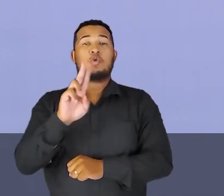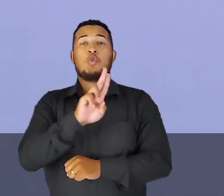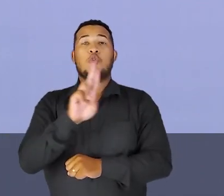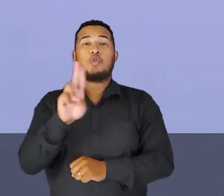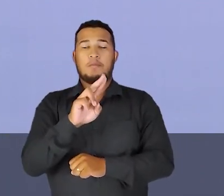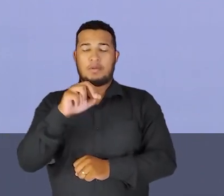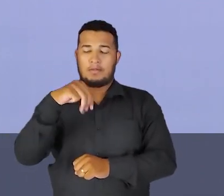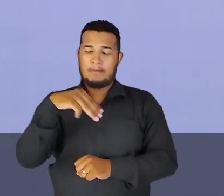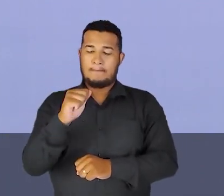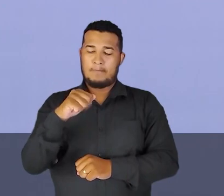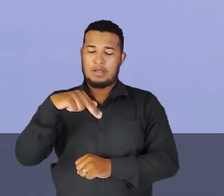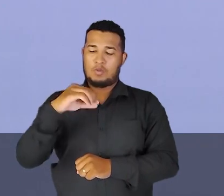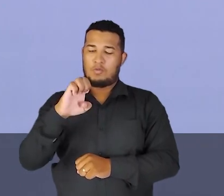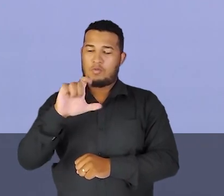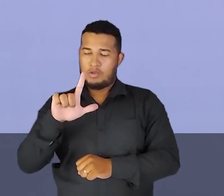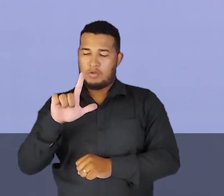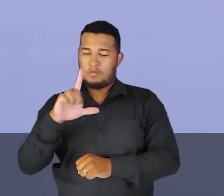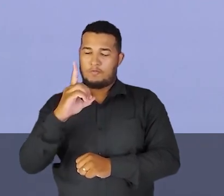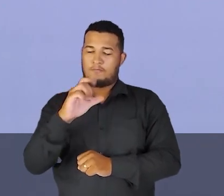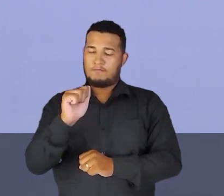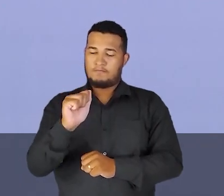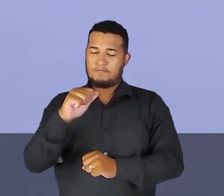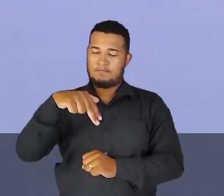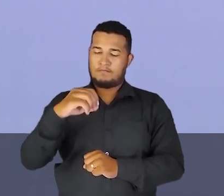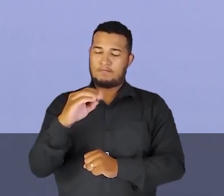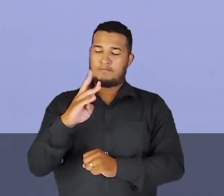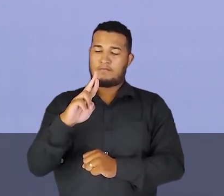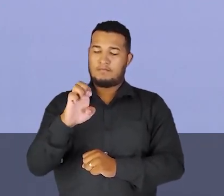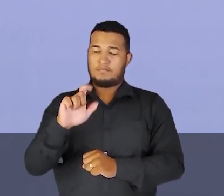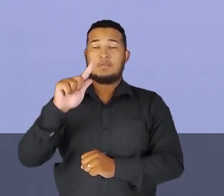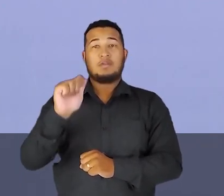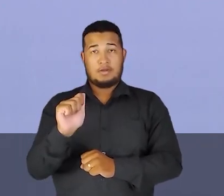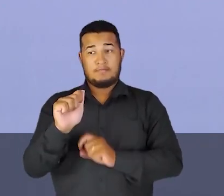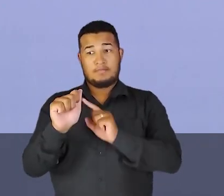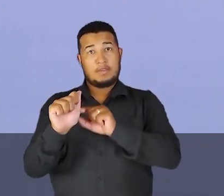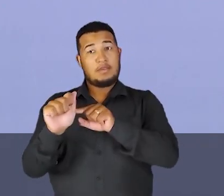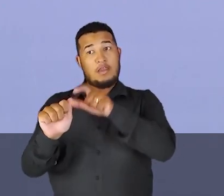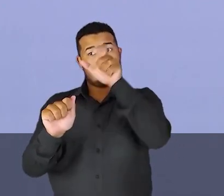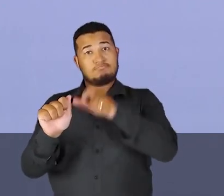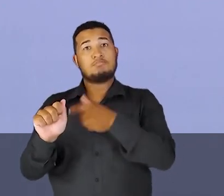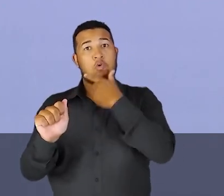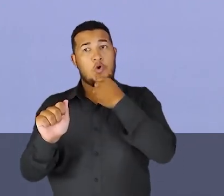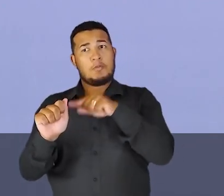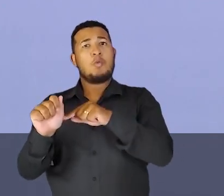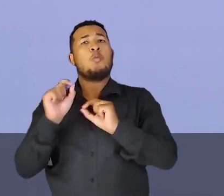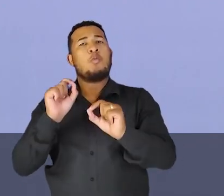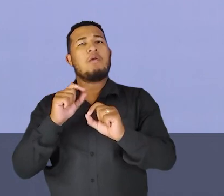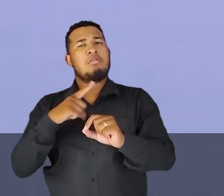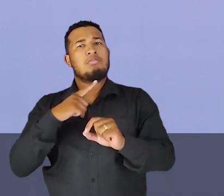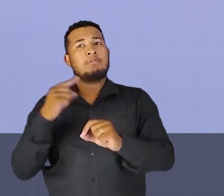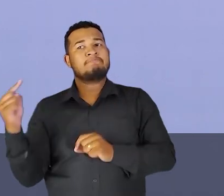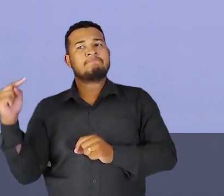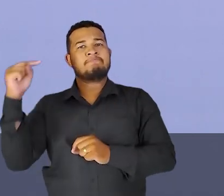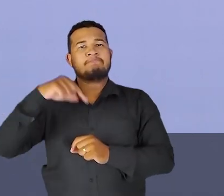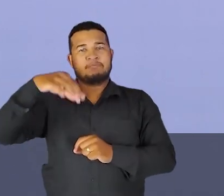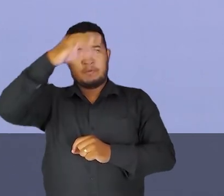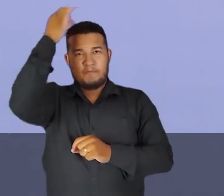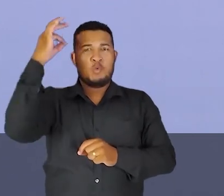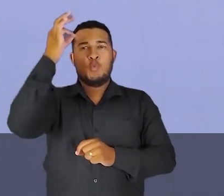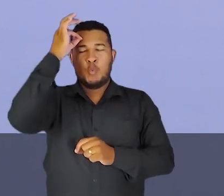da Nóbrega. Esse padre, segundo o professor Francisco Aurélio Ribeiro, ele passou pelo Espírito